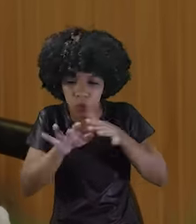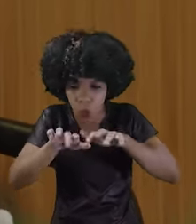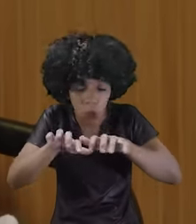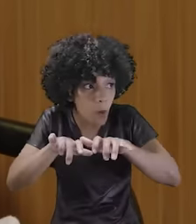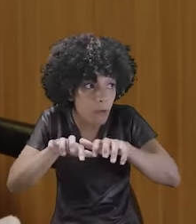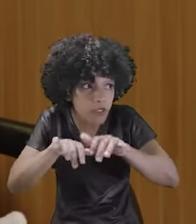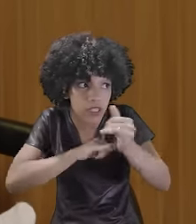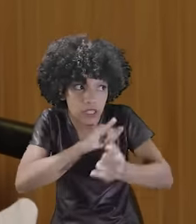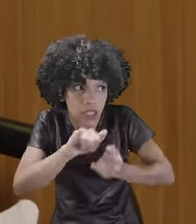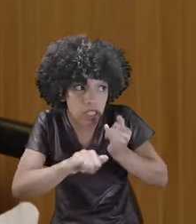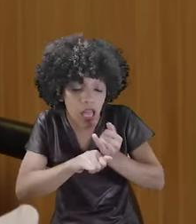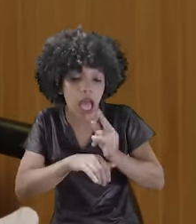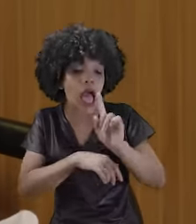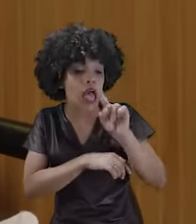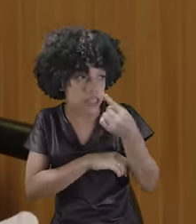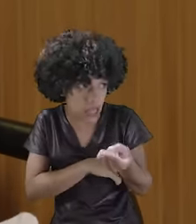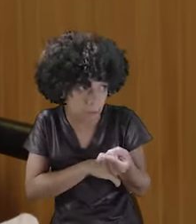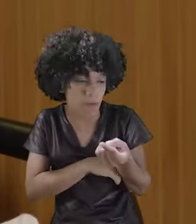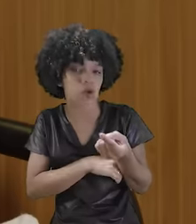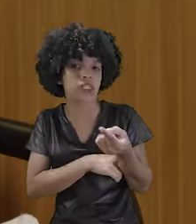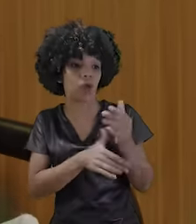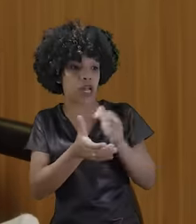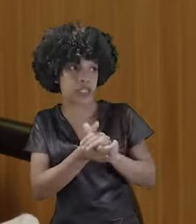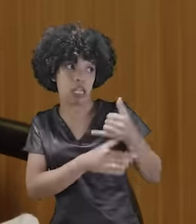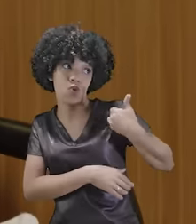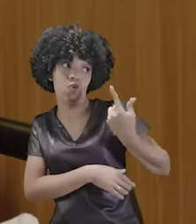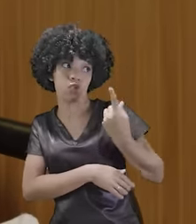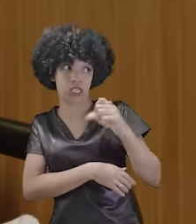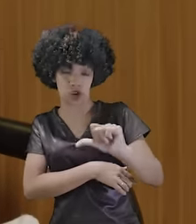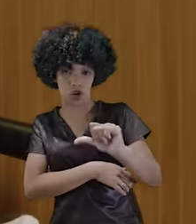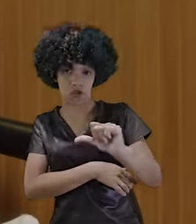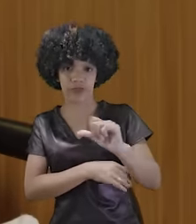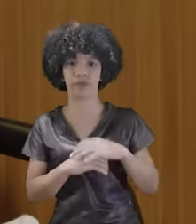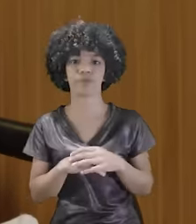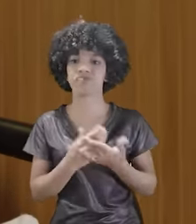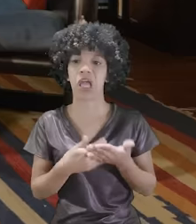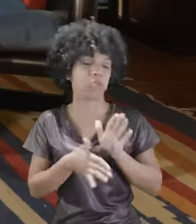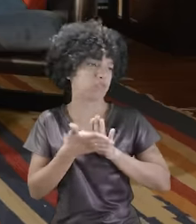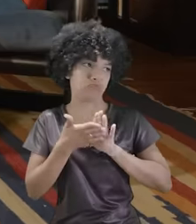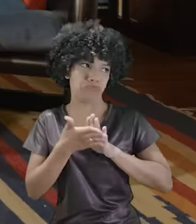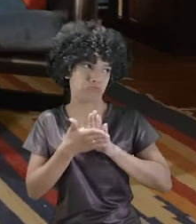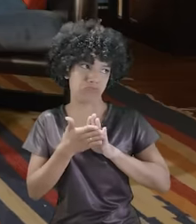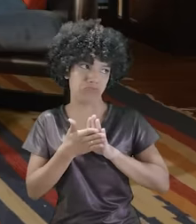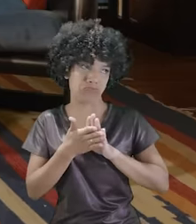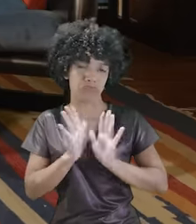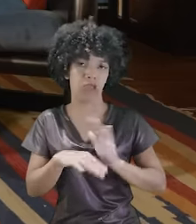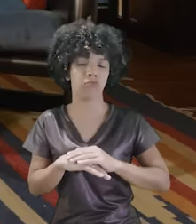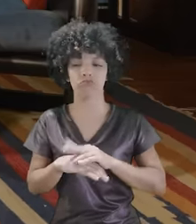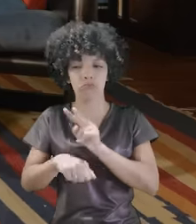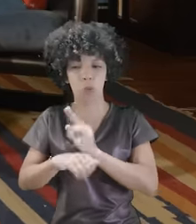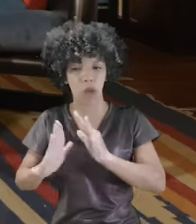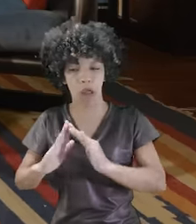computador depois eu me casei como 19 anos sim aí diz a 9 anos não fiz nada fico em